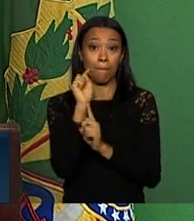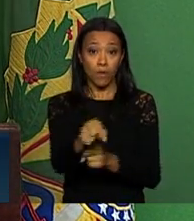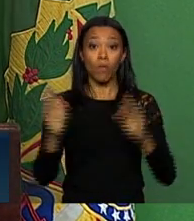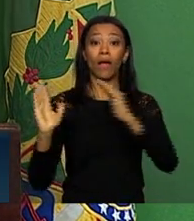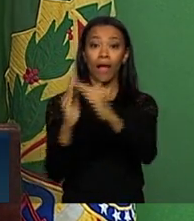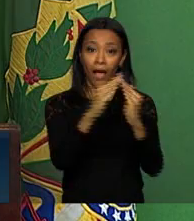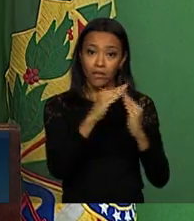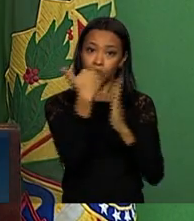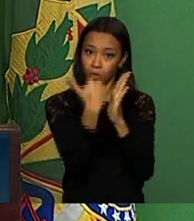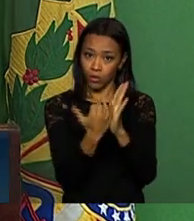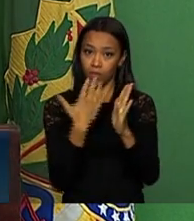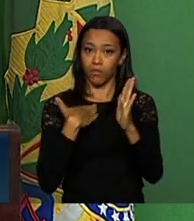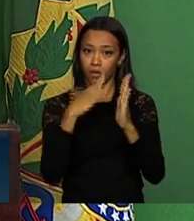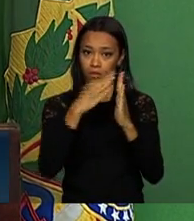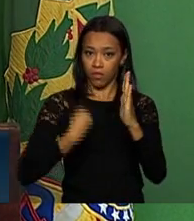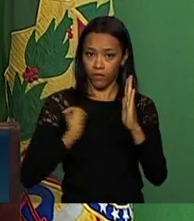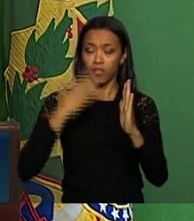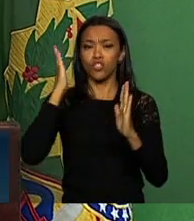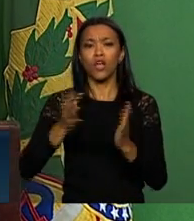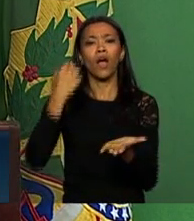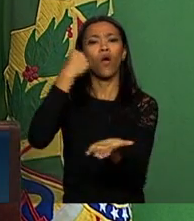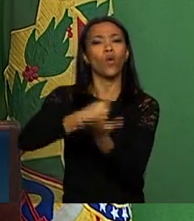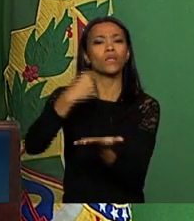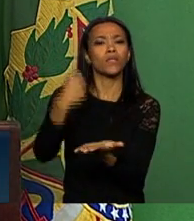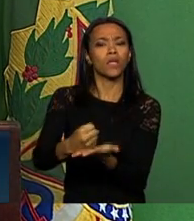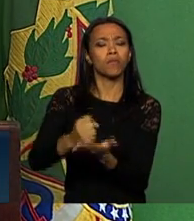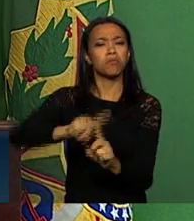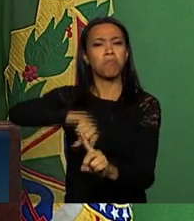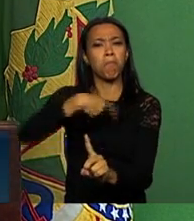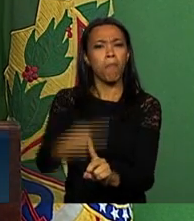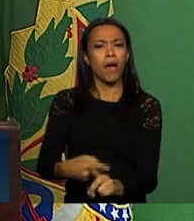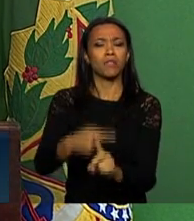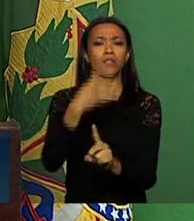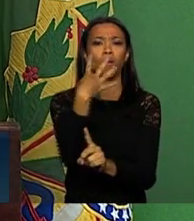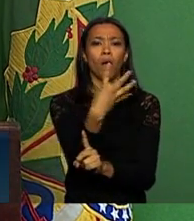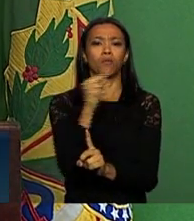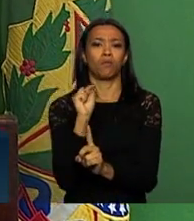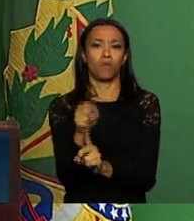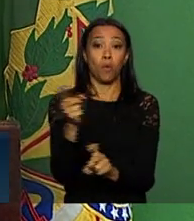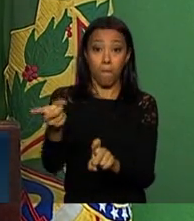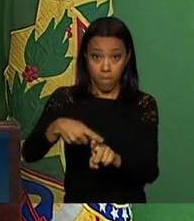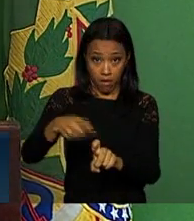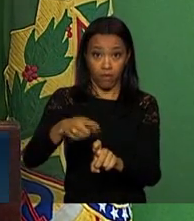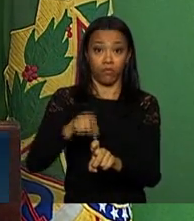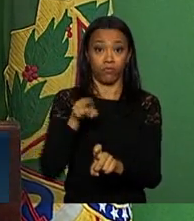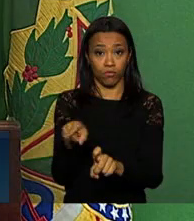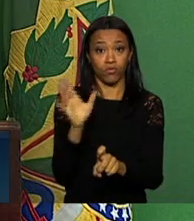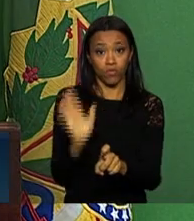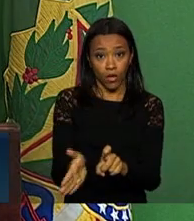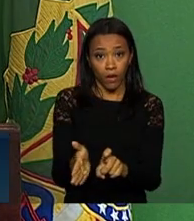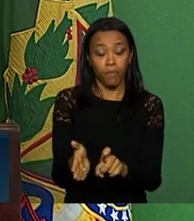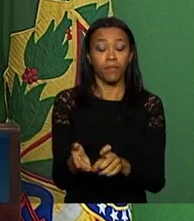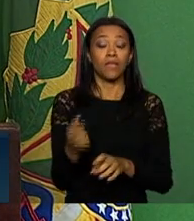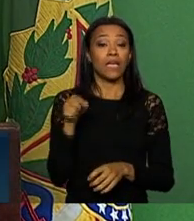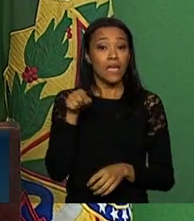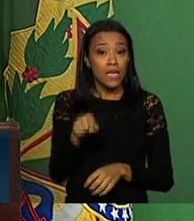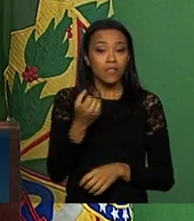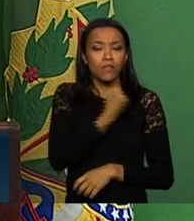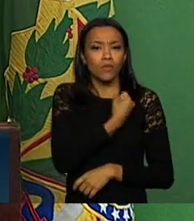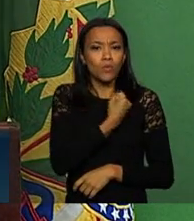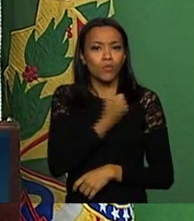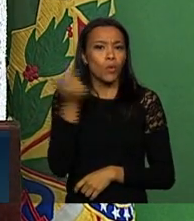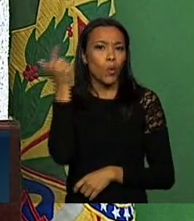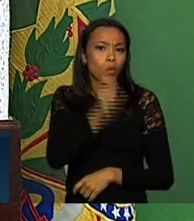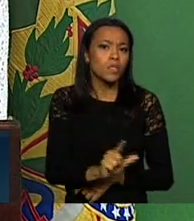Vida nós já contratamos mais 4.000 médicos do Mais Médicos e com esse número chegamos